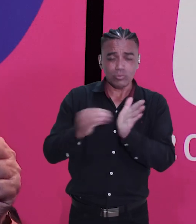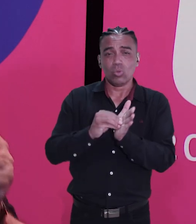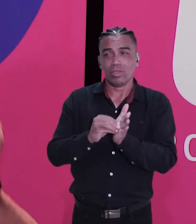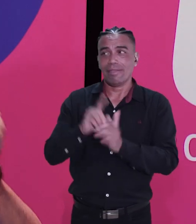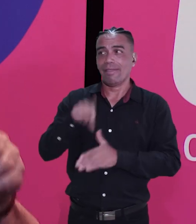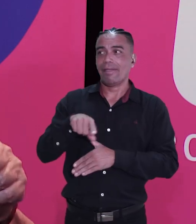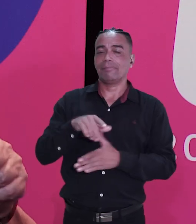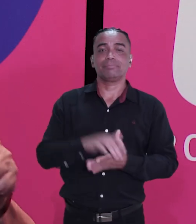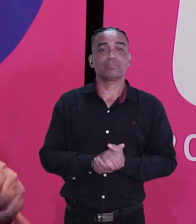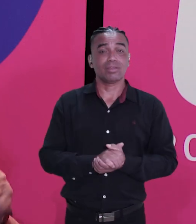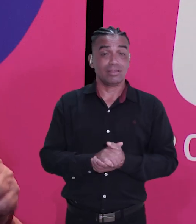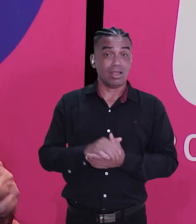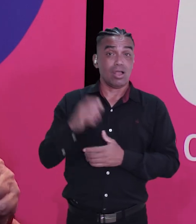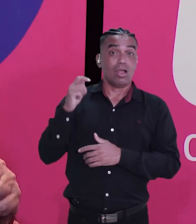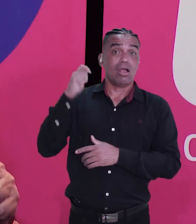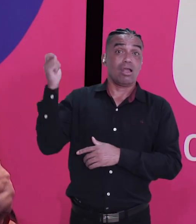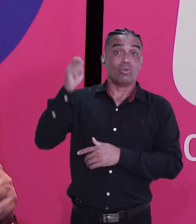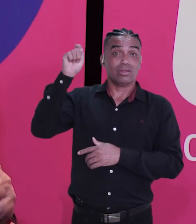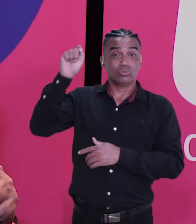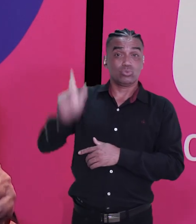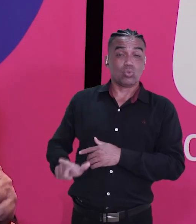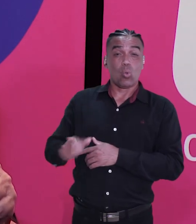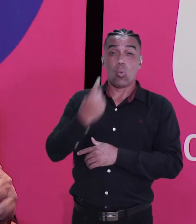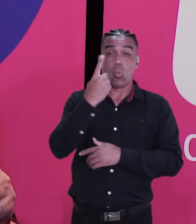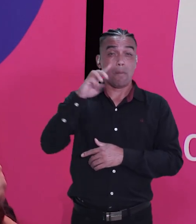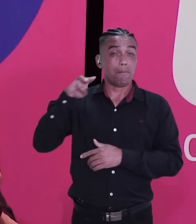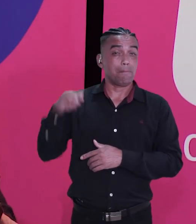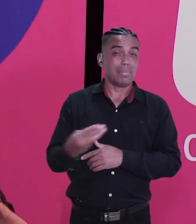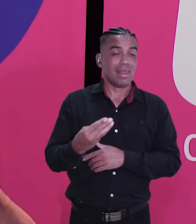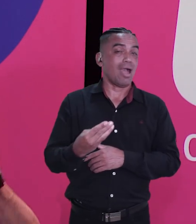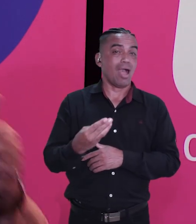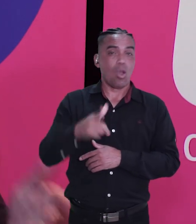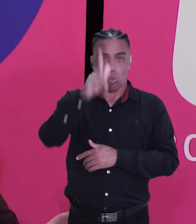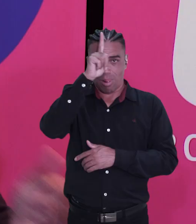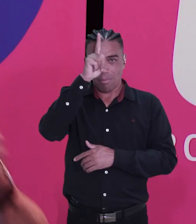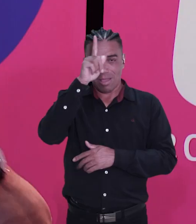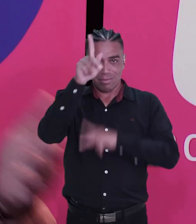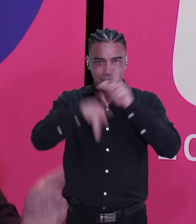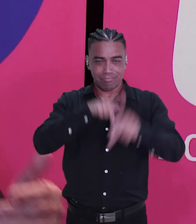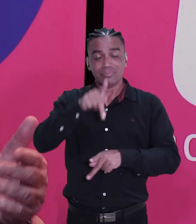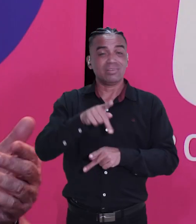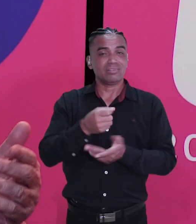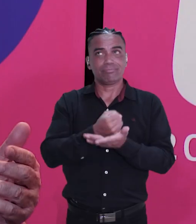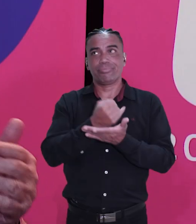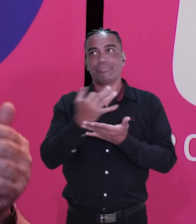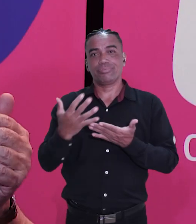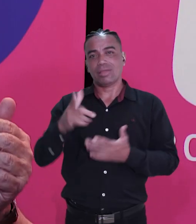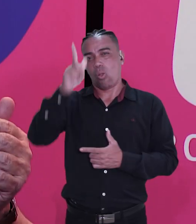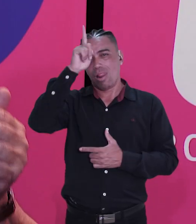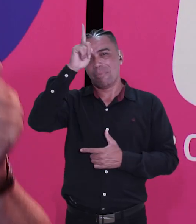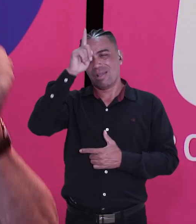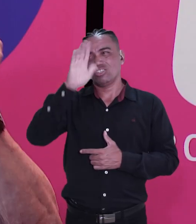seguinte, lá no Rio Grande do Sul você tinha 1 milhão de alemães, né? Mas esse 1 milhão, embora fosse muita gente,